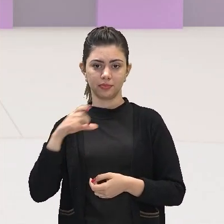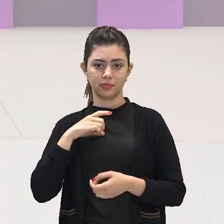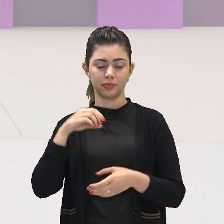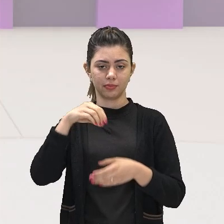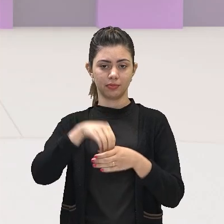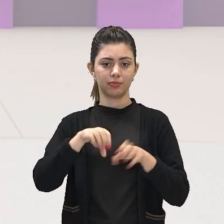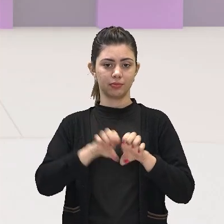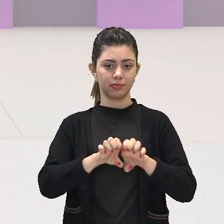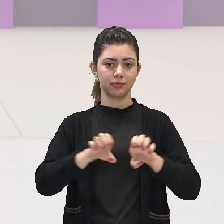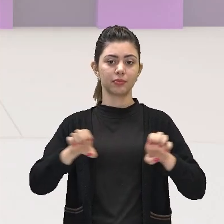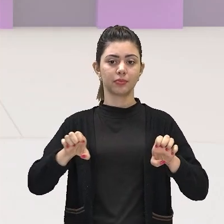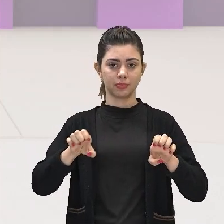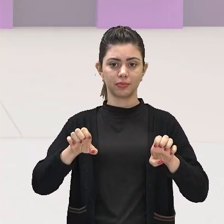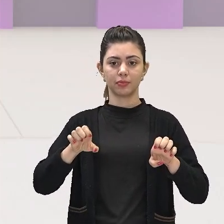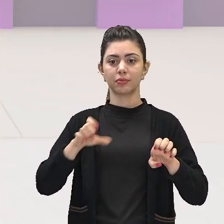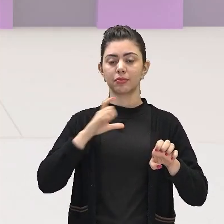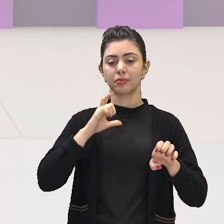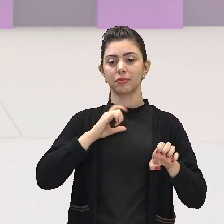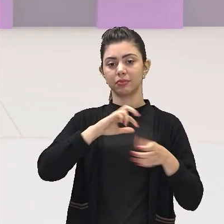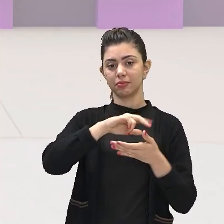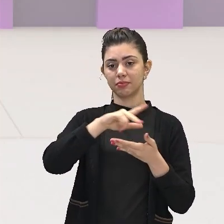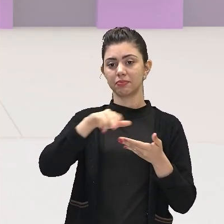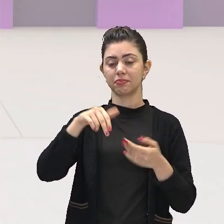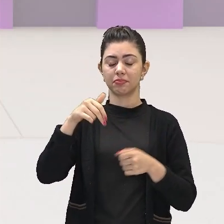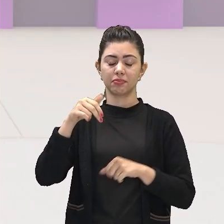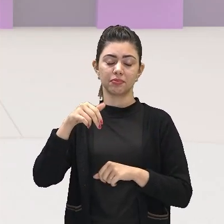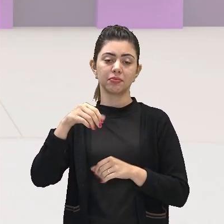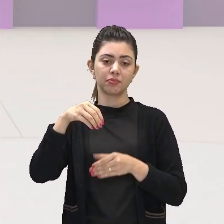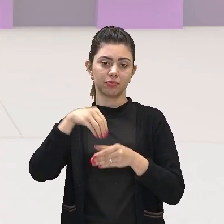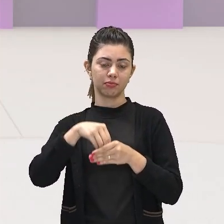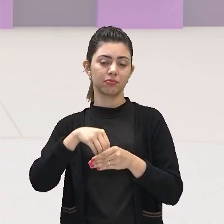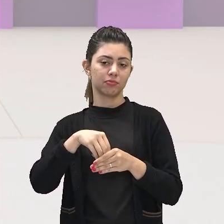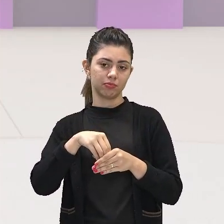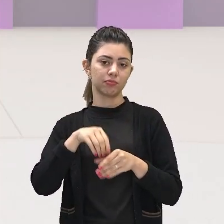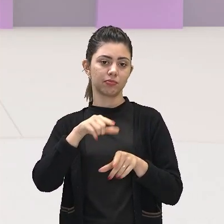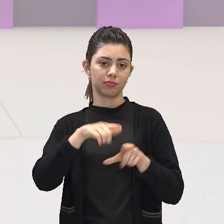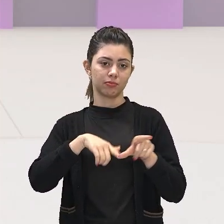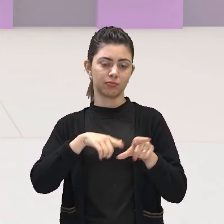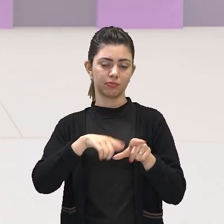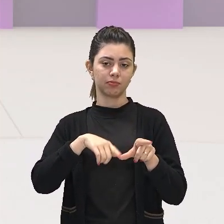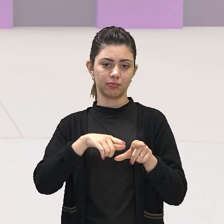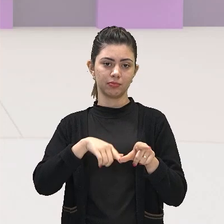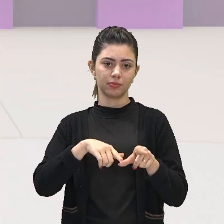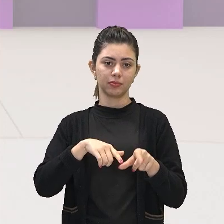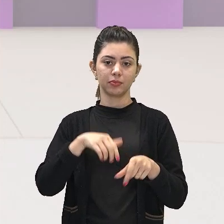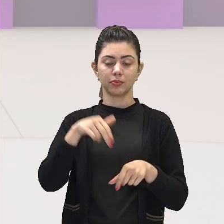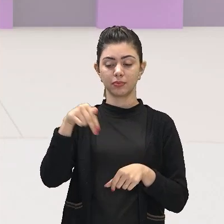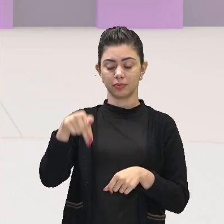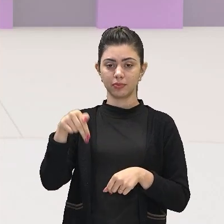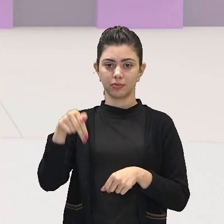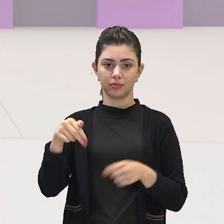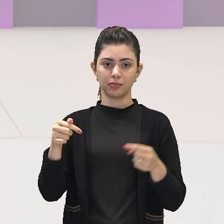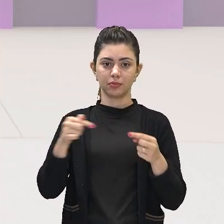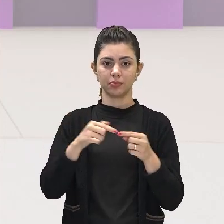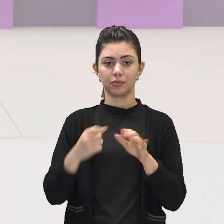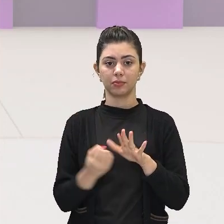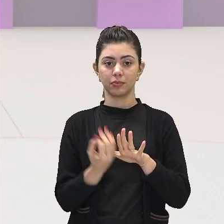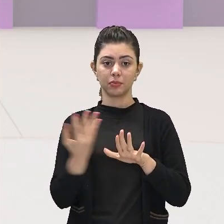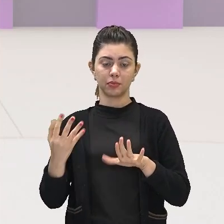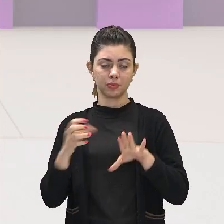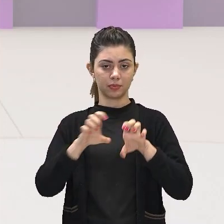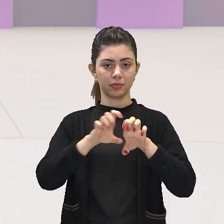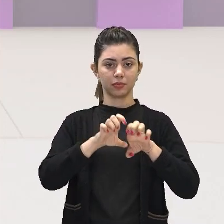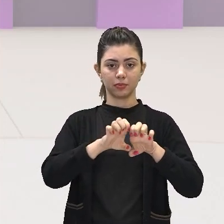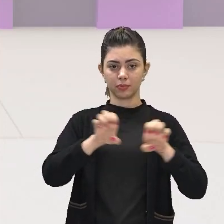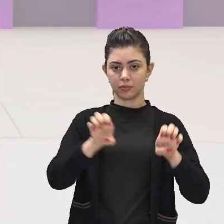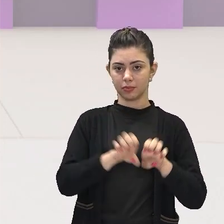com N incógnitas. Então, vamos lá. M vai ser a minha quantidade de equações e N será